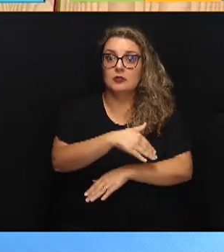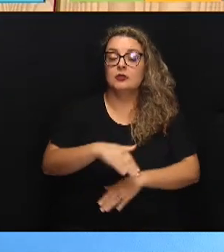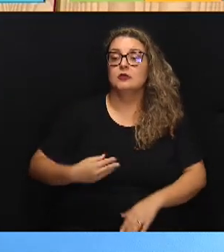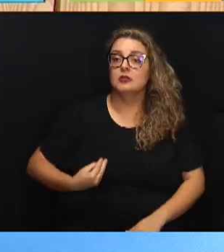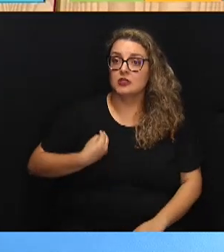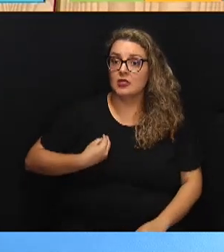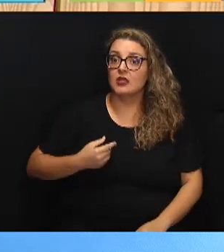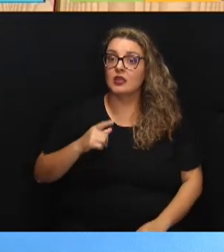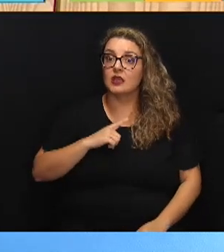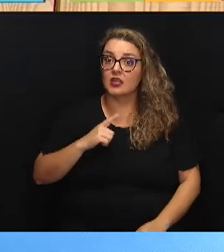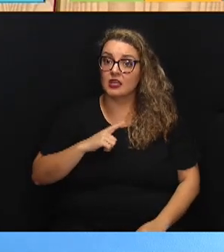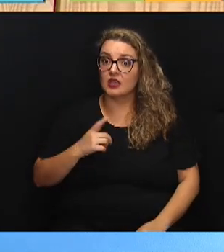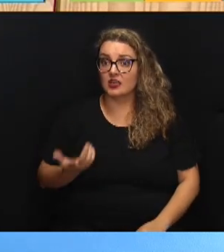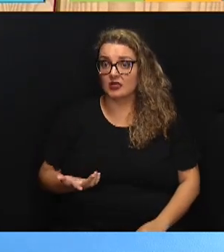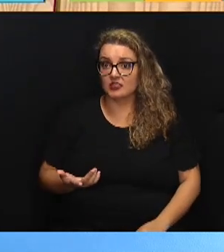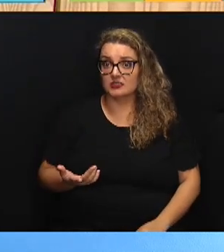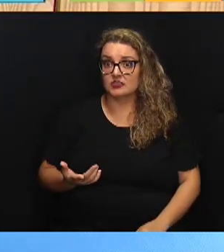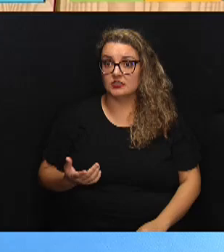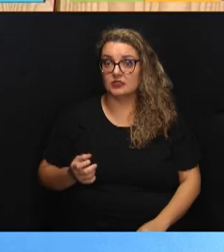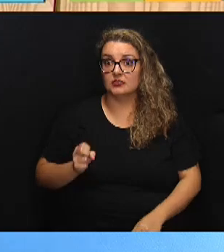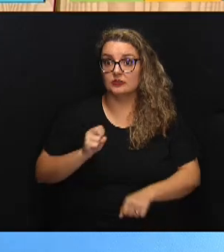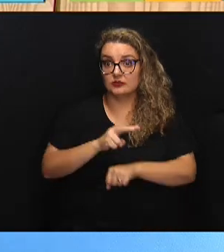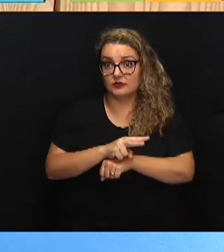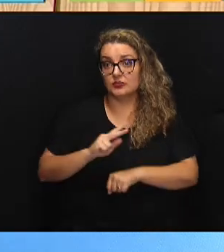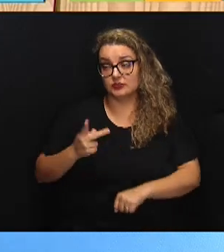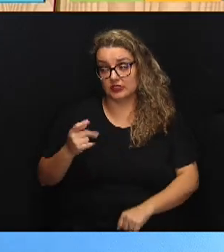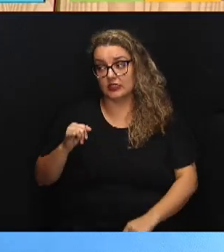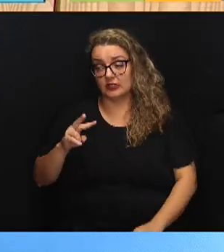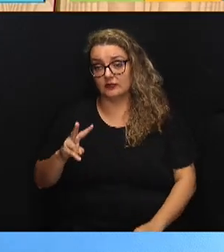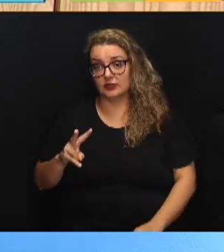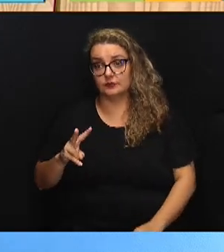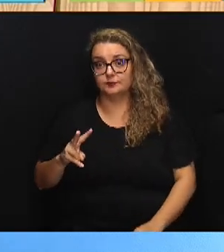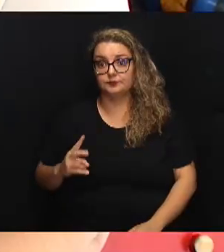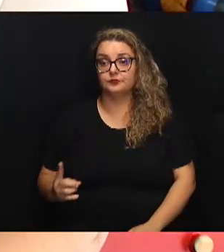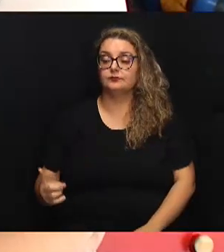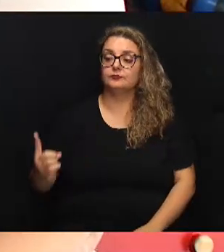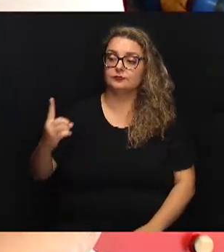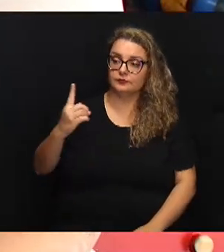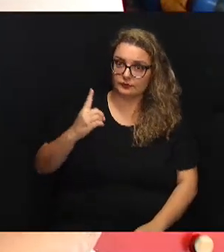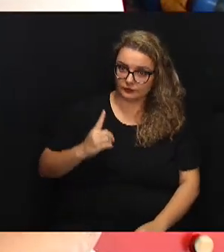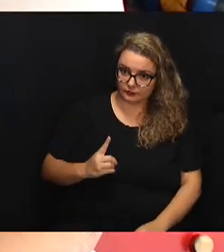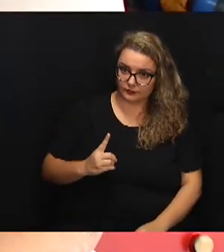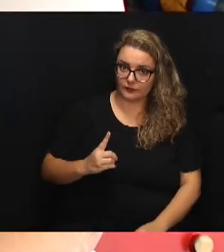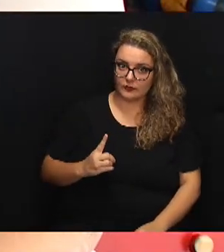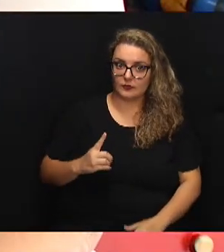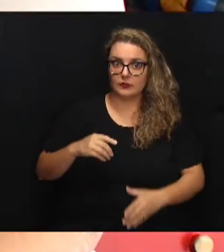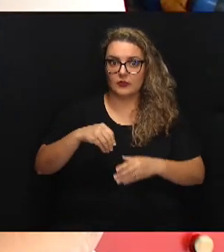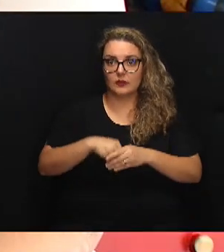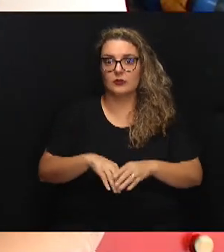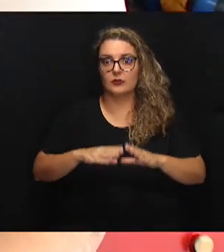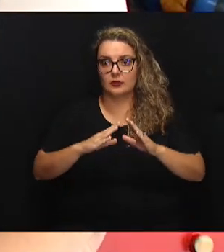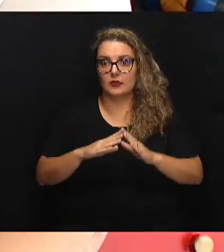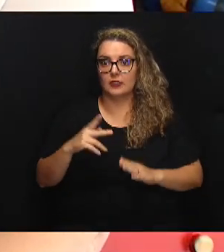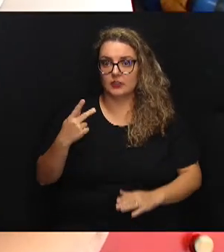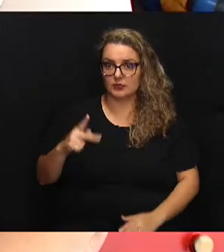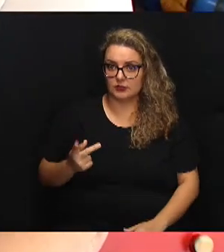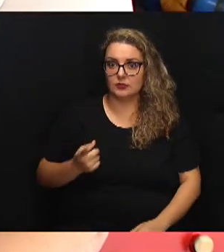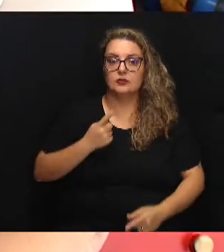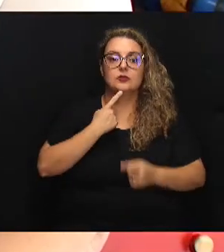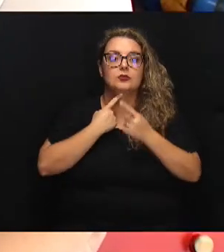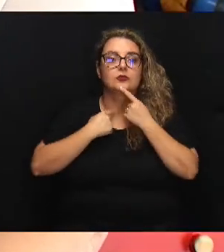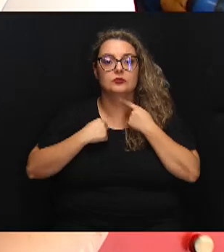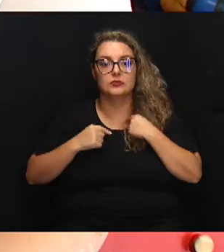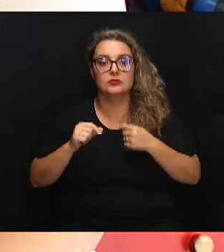e que tinha o vírus HIV. Ela traz essa pessoa para dentro, né, de casa, até com o desejo de